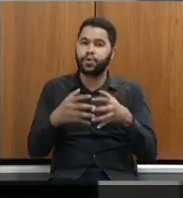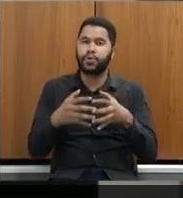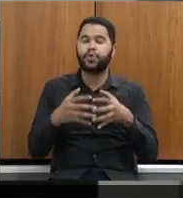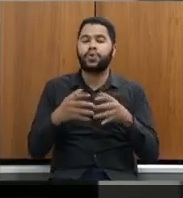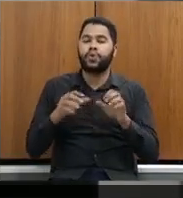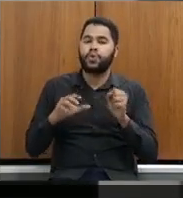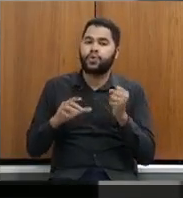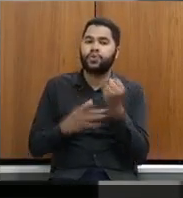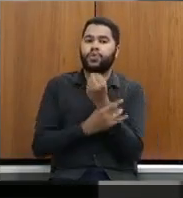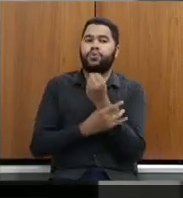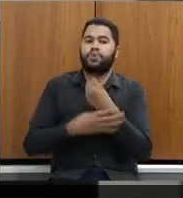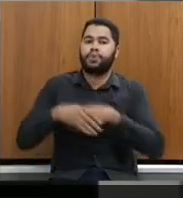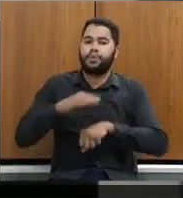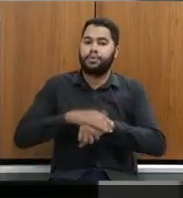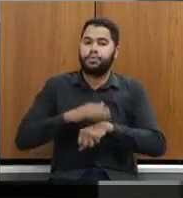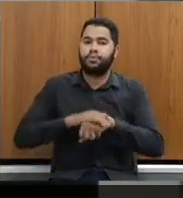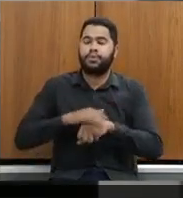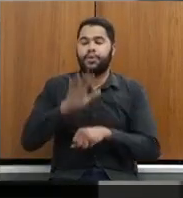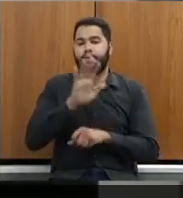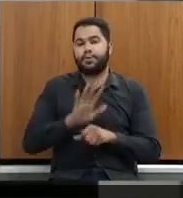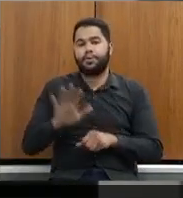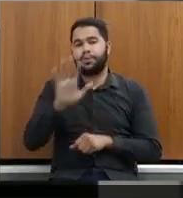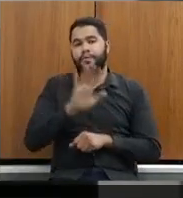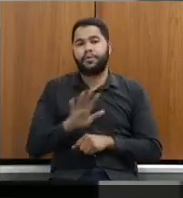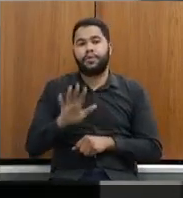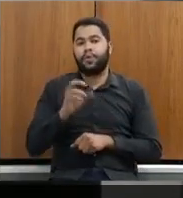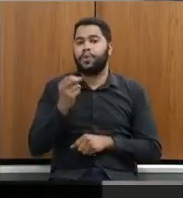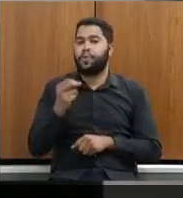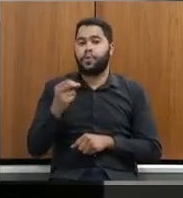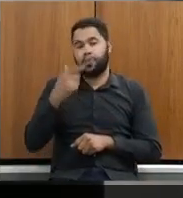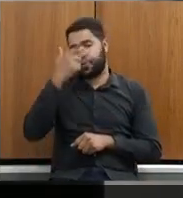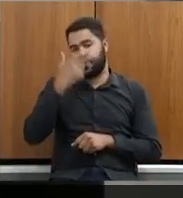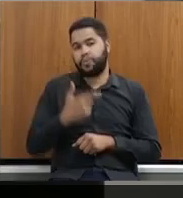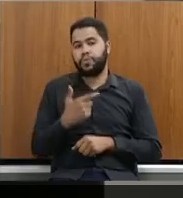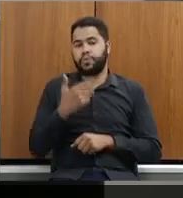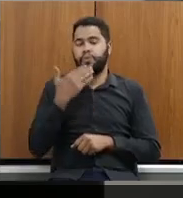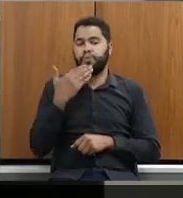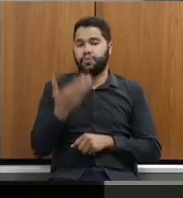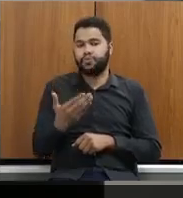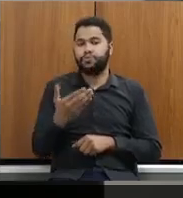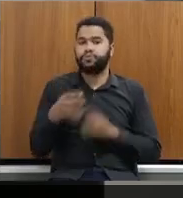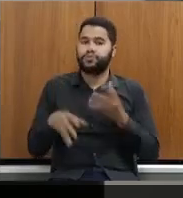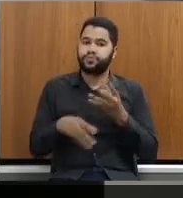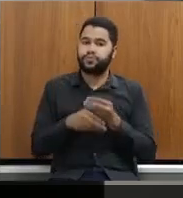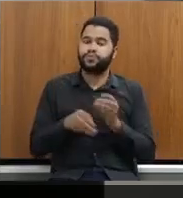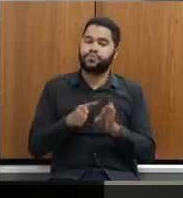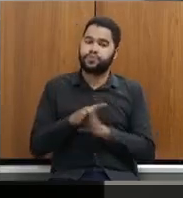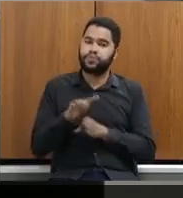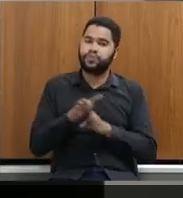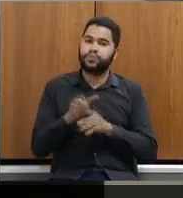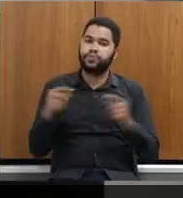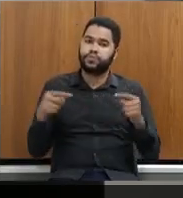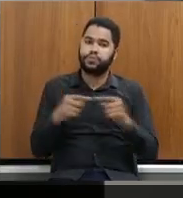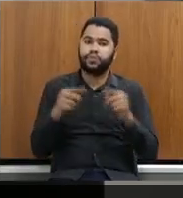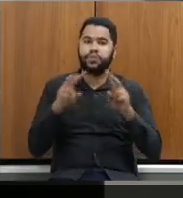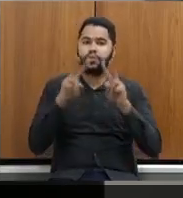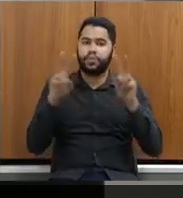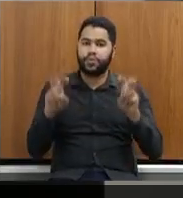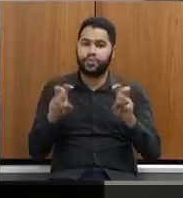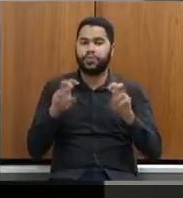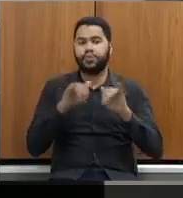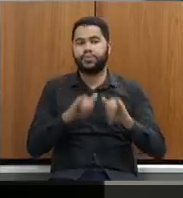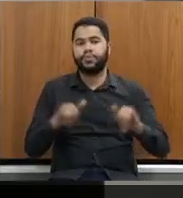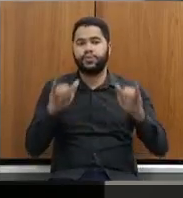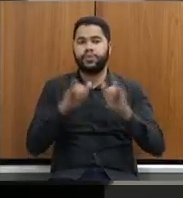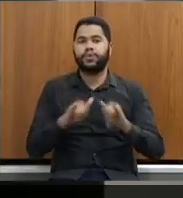de é através da plataforma se LED ou pessoalmente requerimento contendo recomendações referentes ao tema abordado